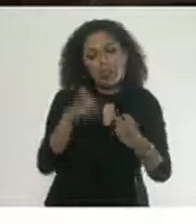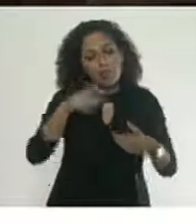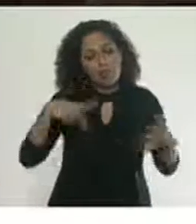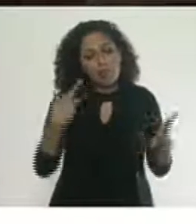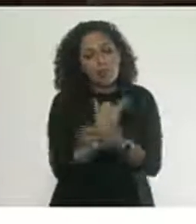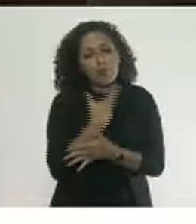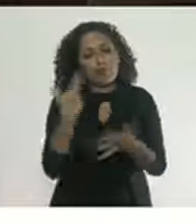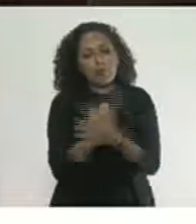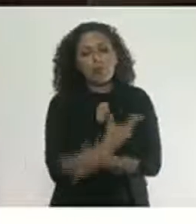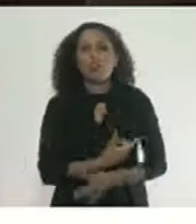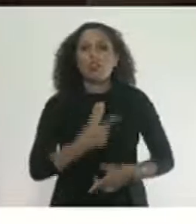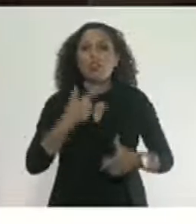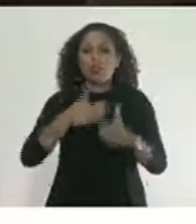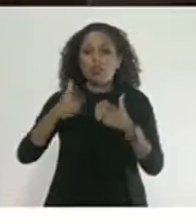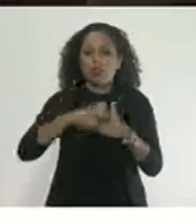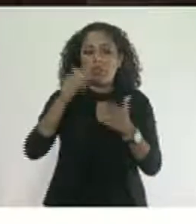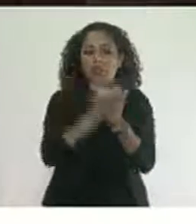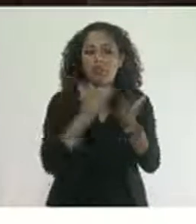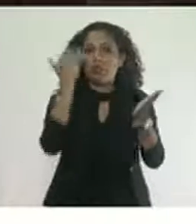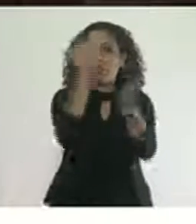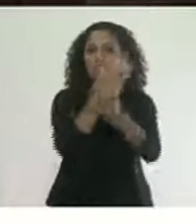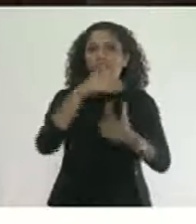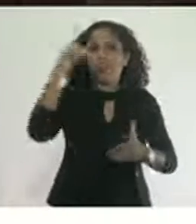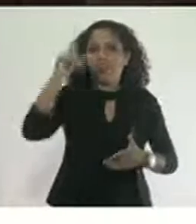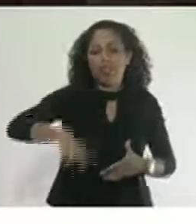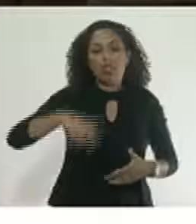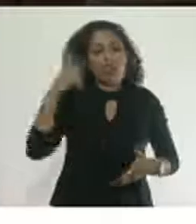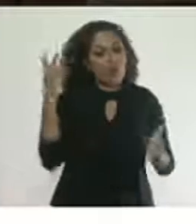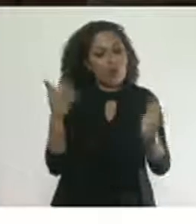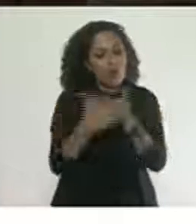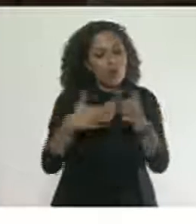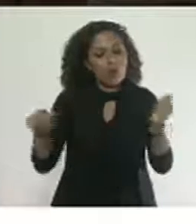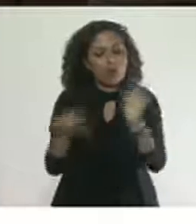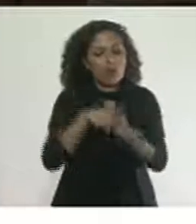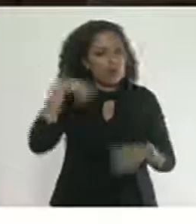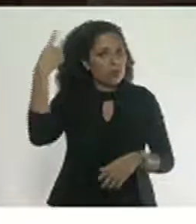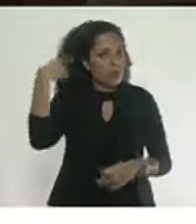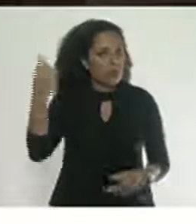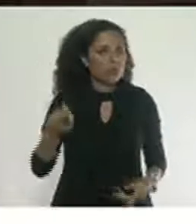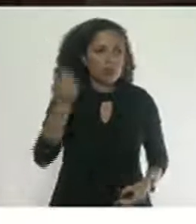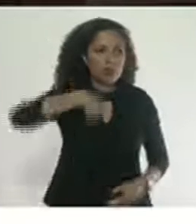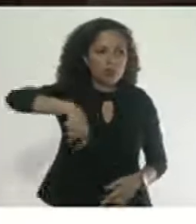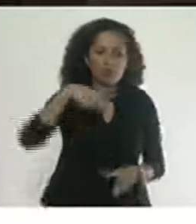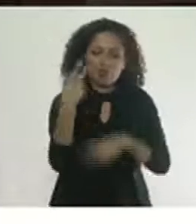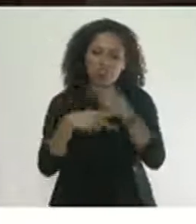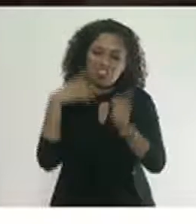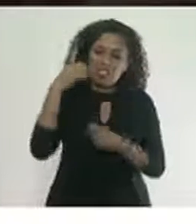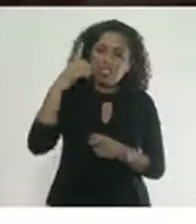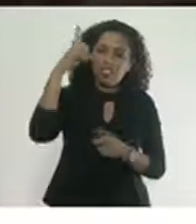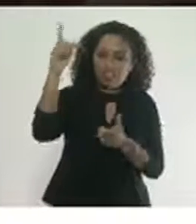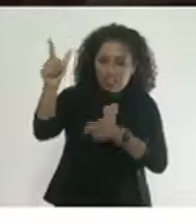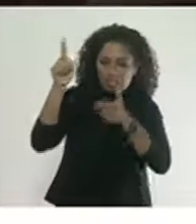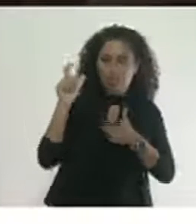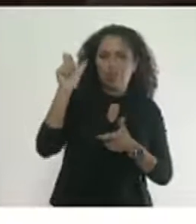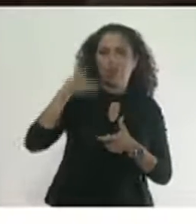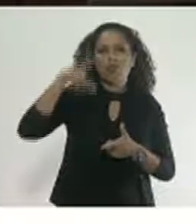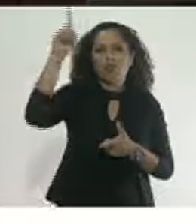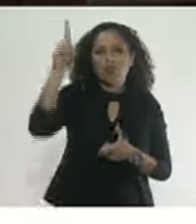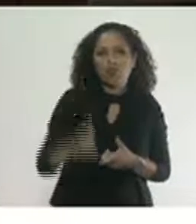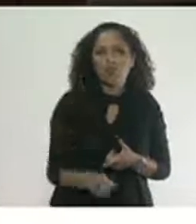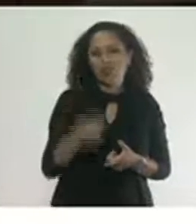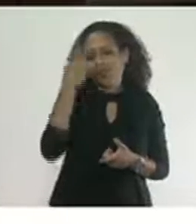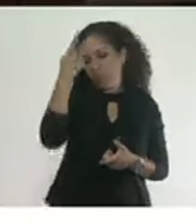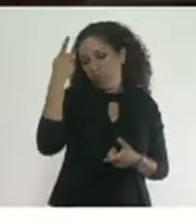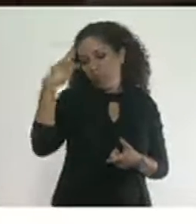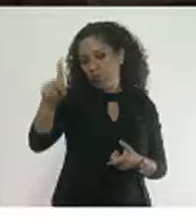violência e na insanidade. Não podemos tratar de forma alguma armas como direito individual, antes de